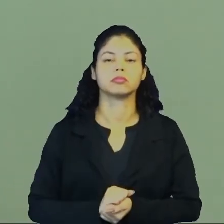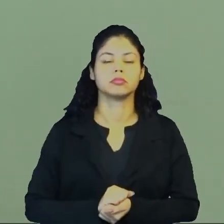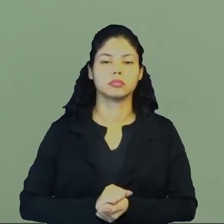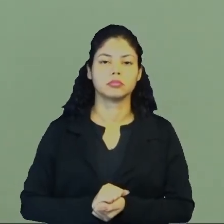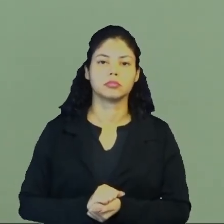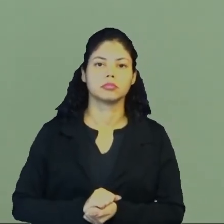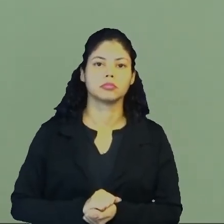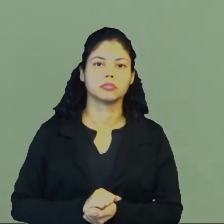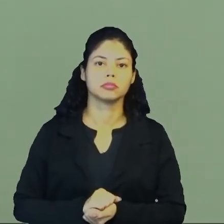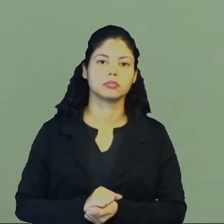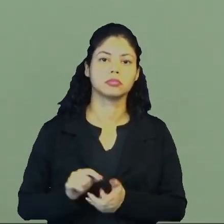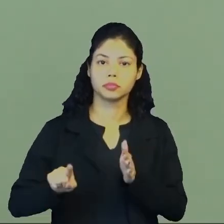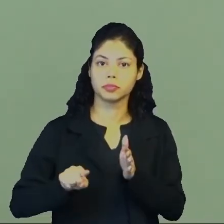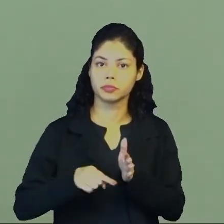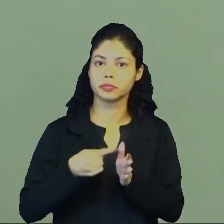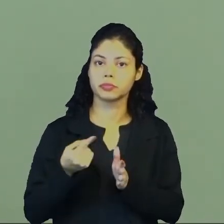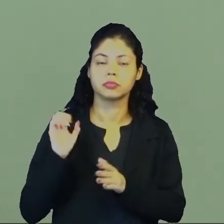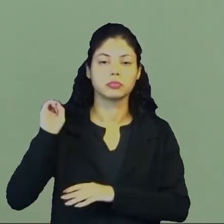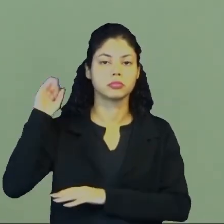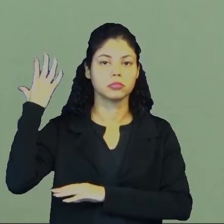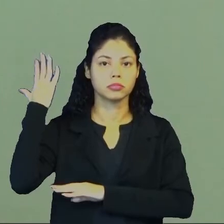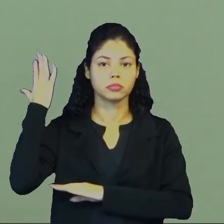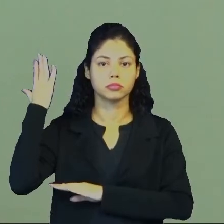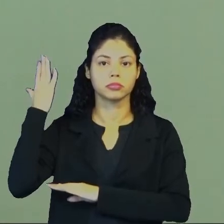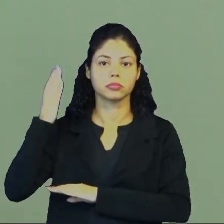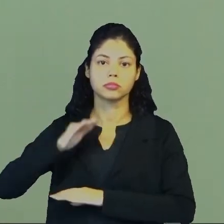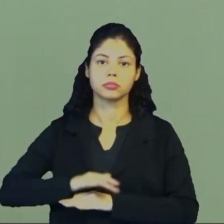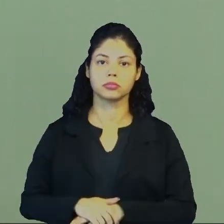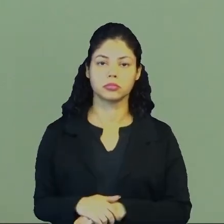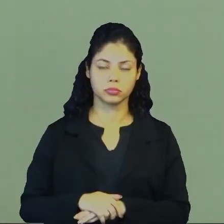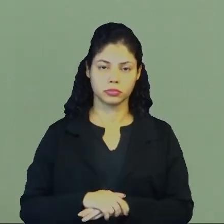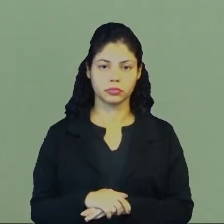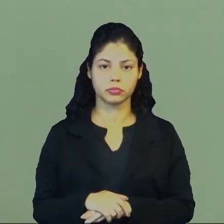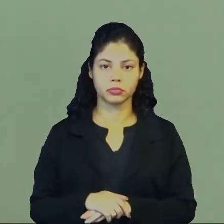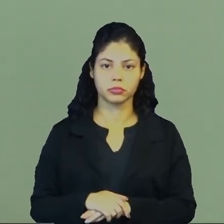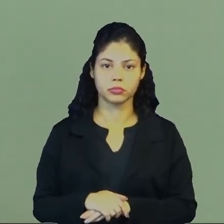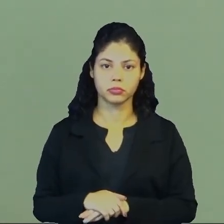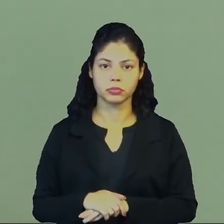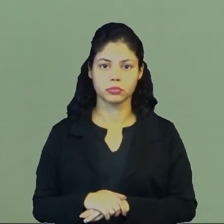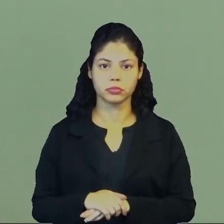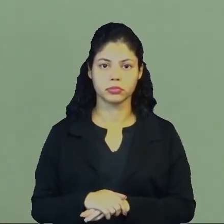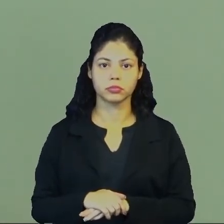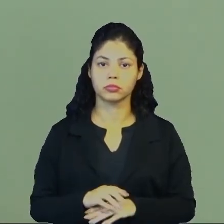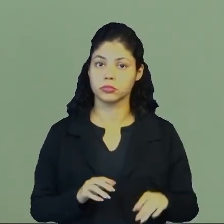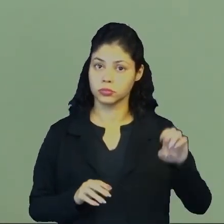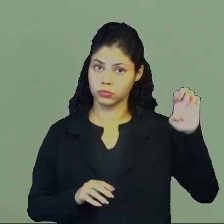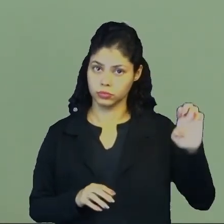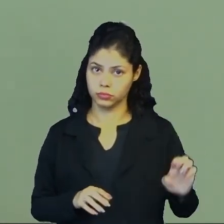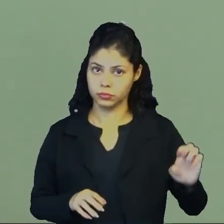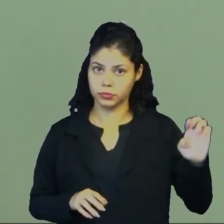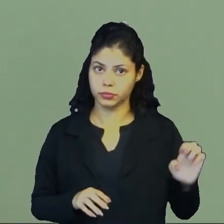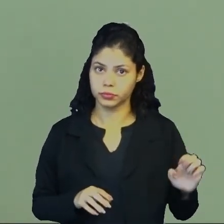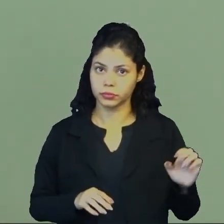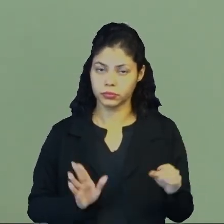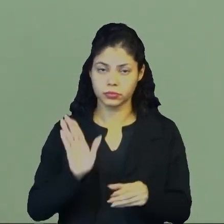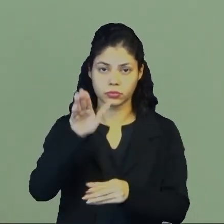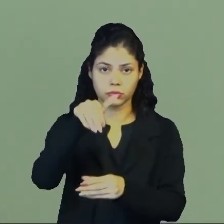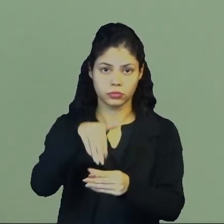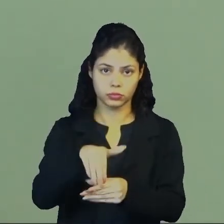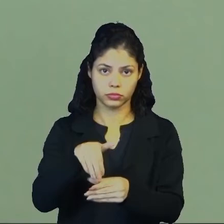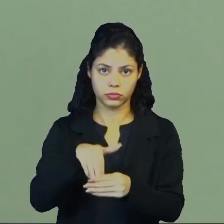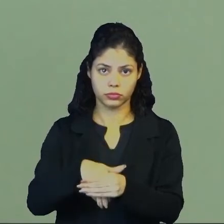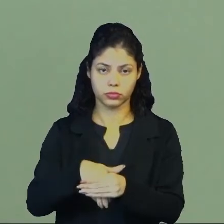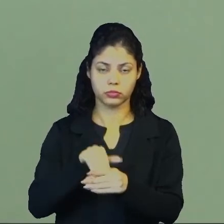Allende, né, foi o primeiro caso de uma coalizão de esquerda, né, eleito pelo